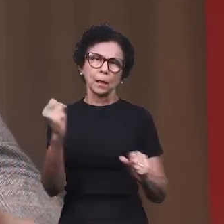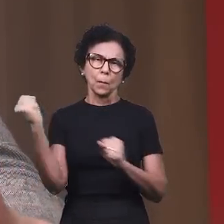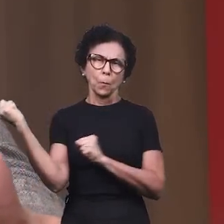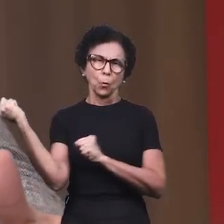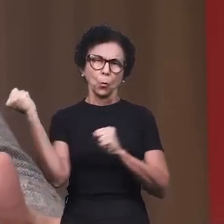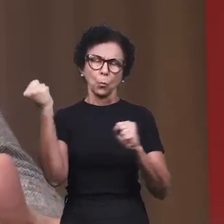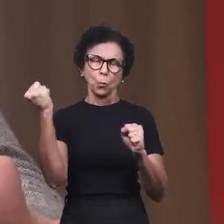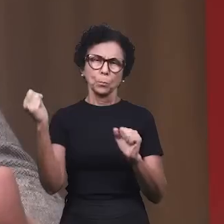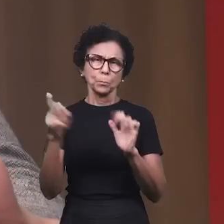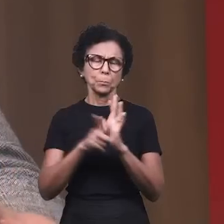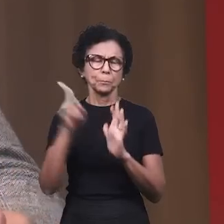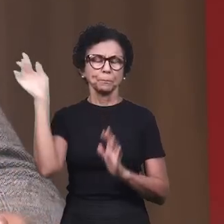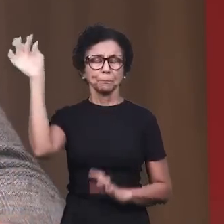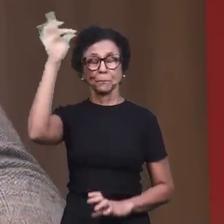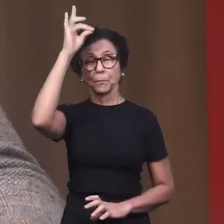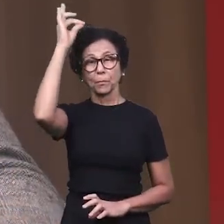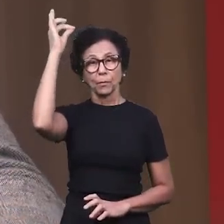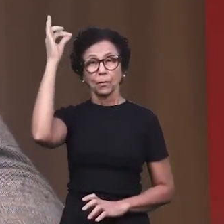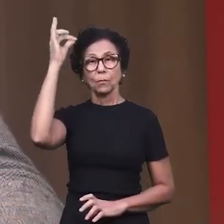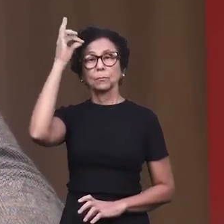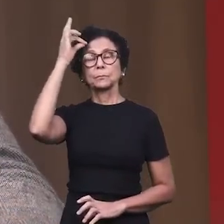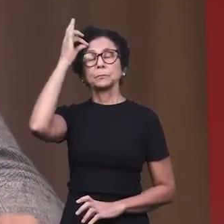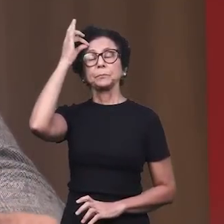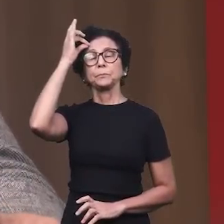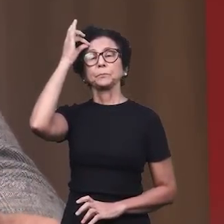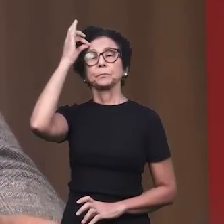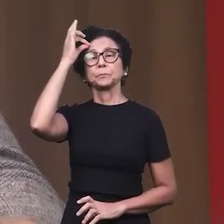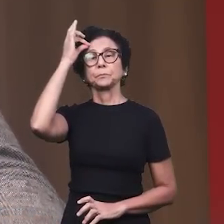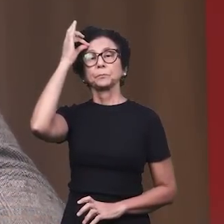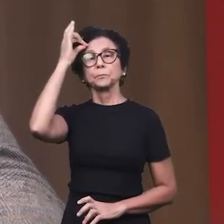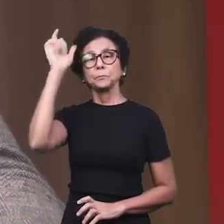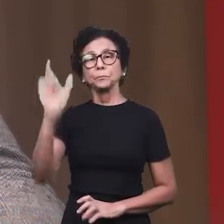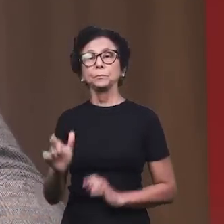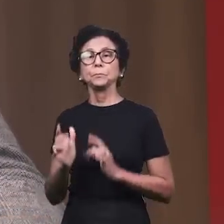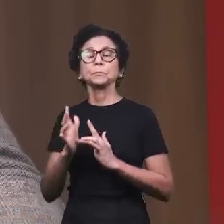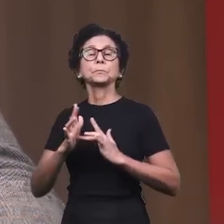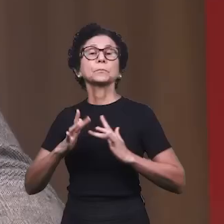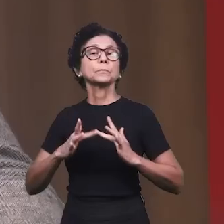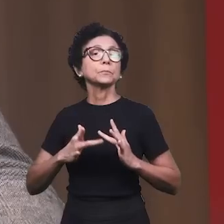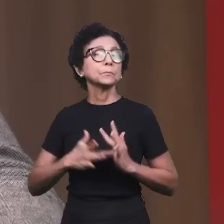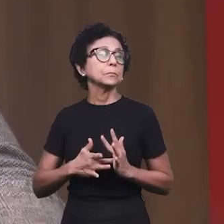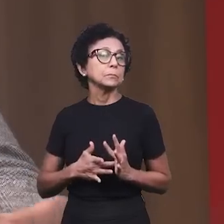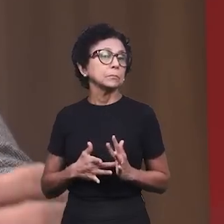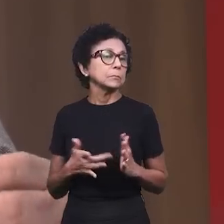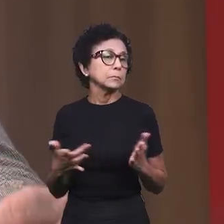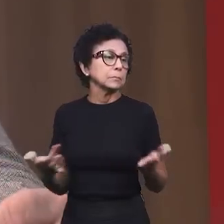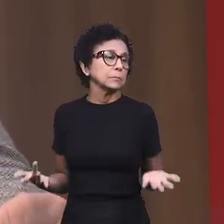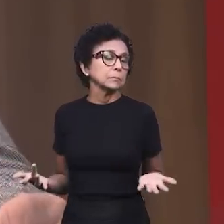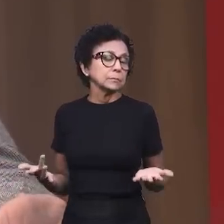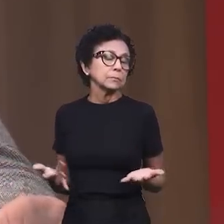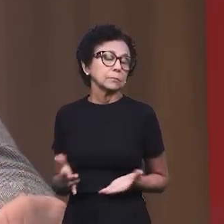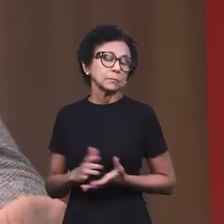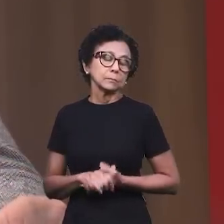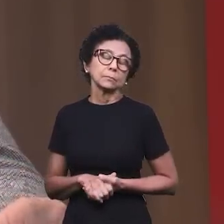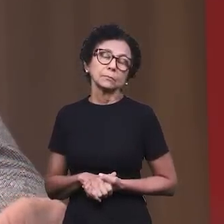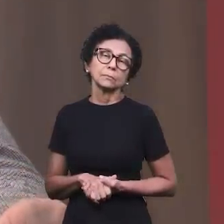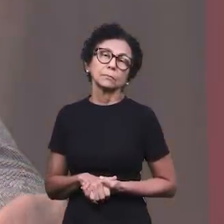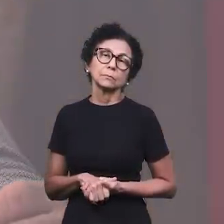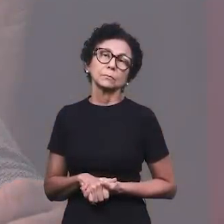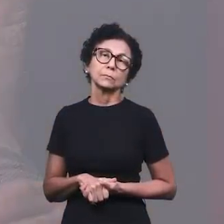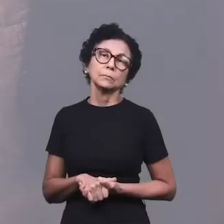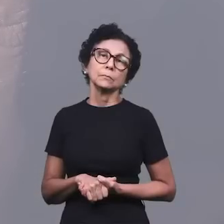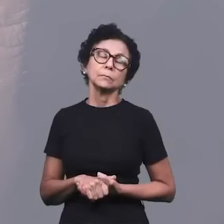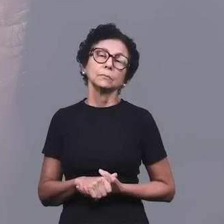Santo que o Senhor Jesus tinha. Ele e que nos outorgou